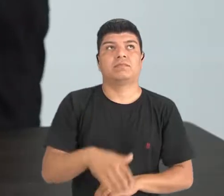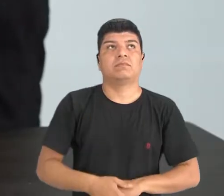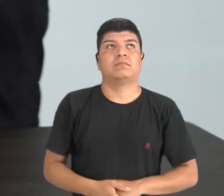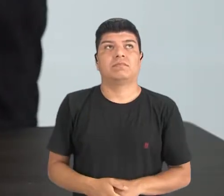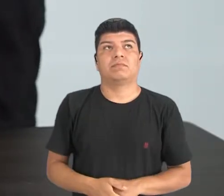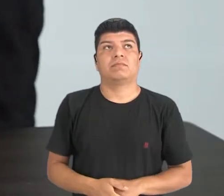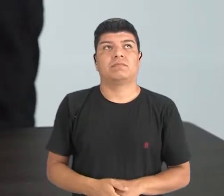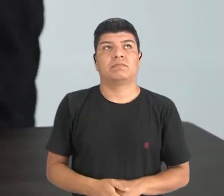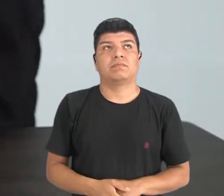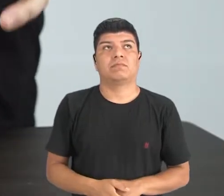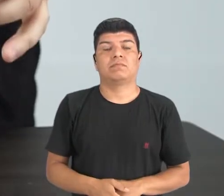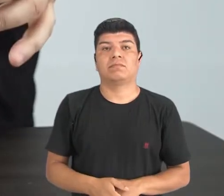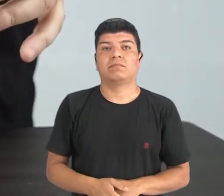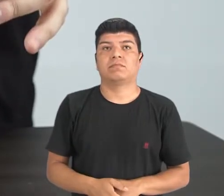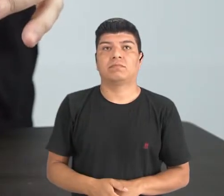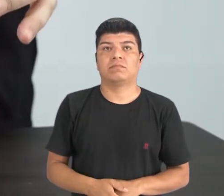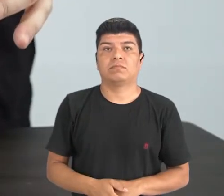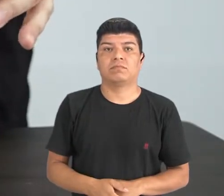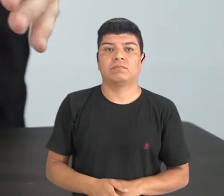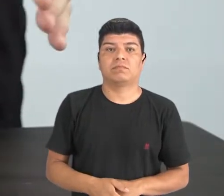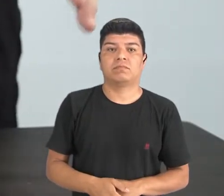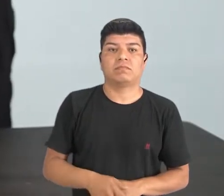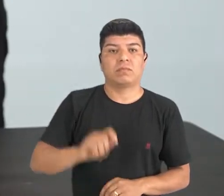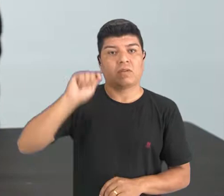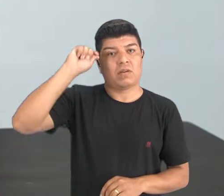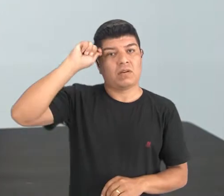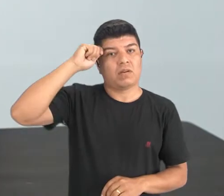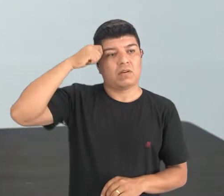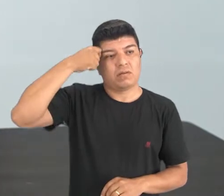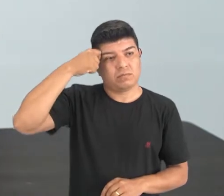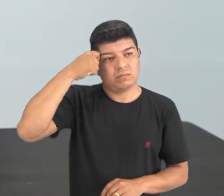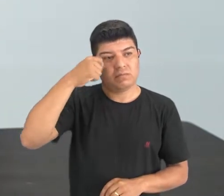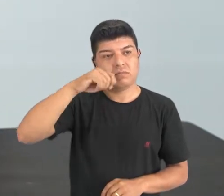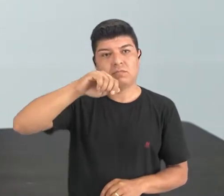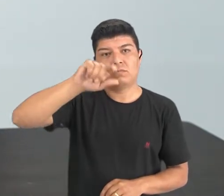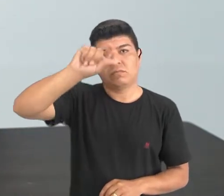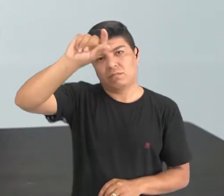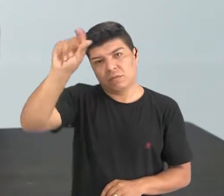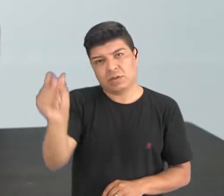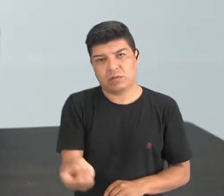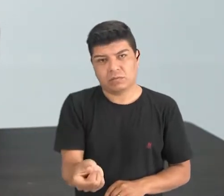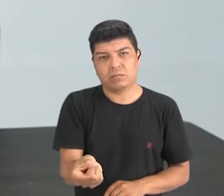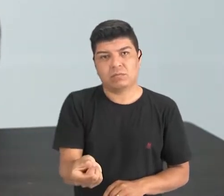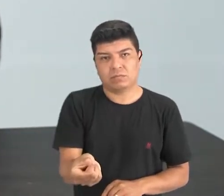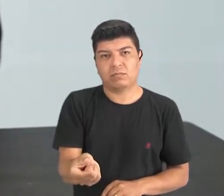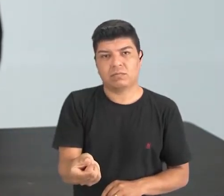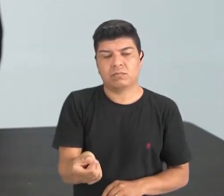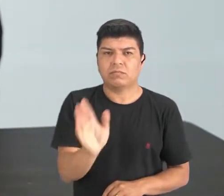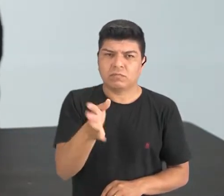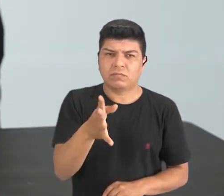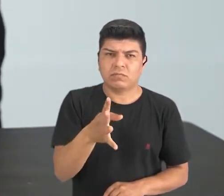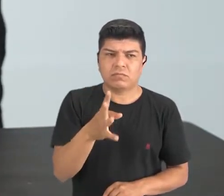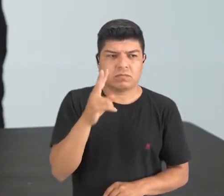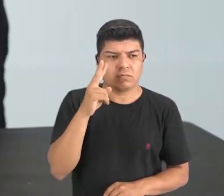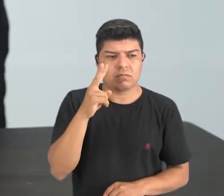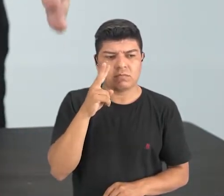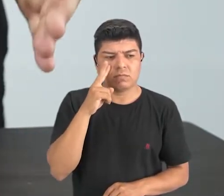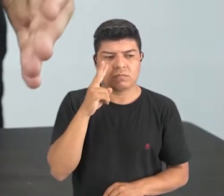olha aqui, ó, o Negrinho do Pastoreio. Eu já tinha ouvido falar, já